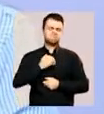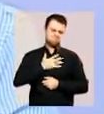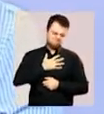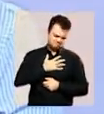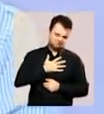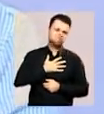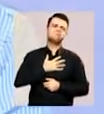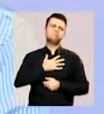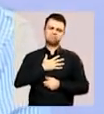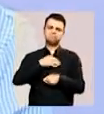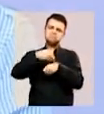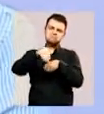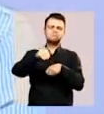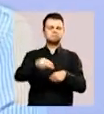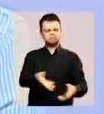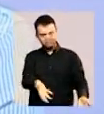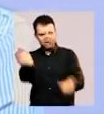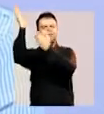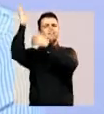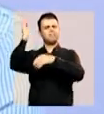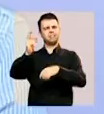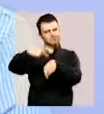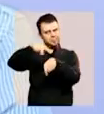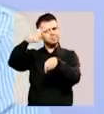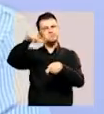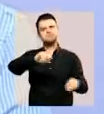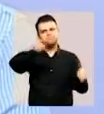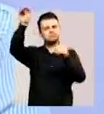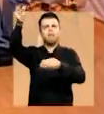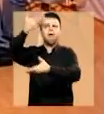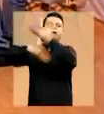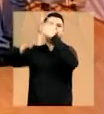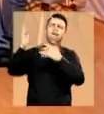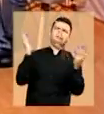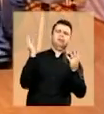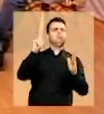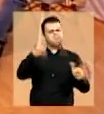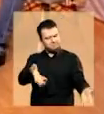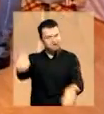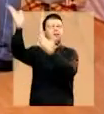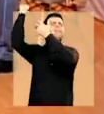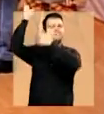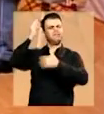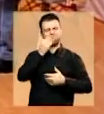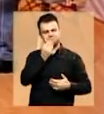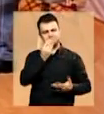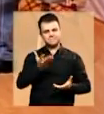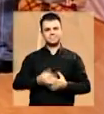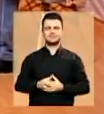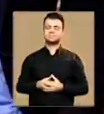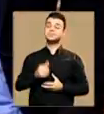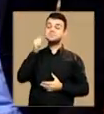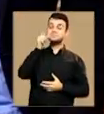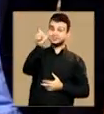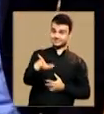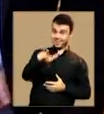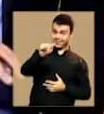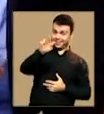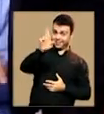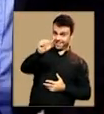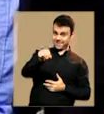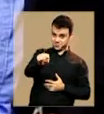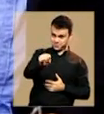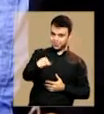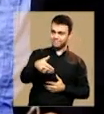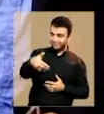falo, só vai, não tenha dúvidas quanto a isso. Lara, você que também, pelo visto, vai fazer um intercâmbio junto com